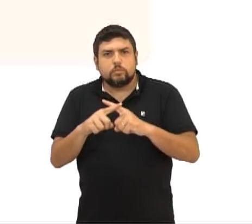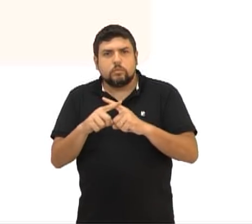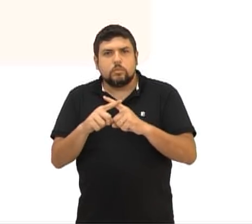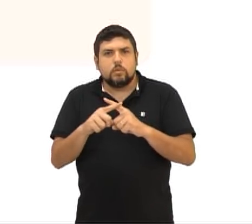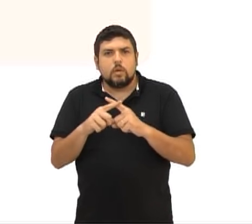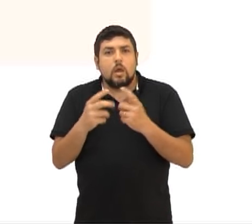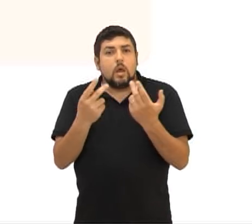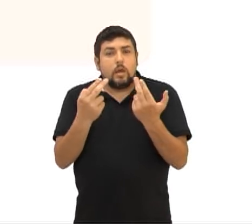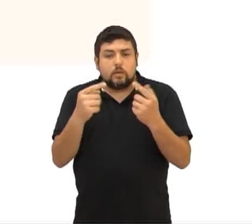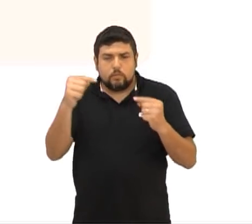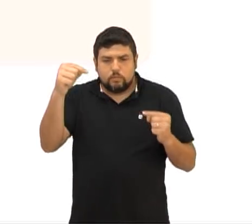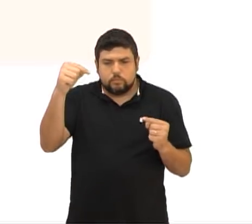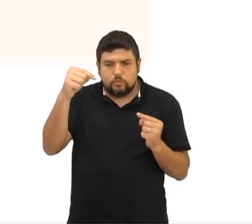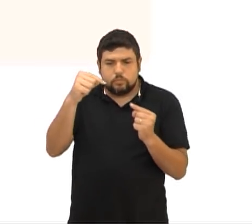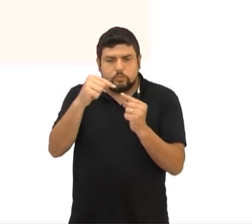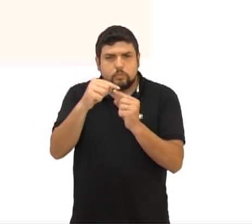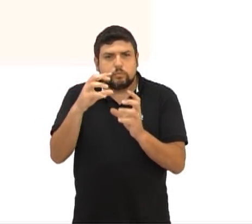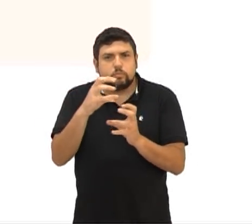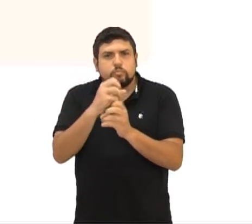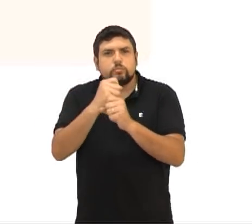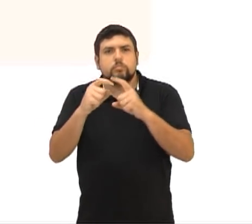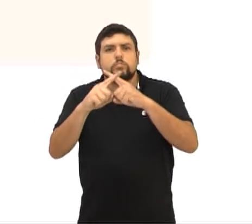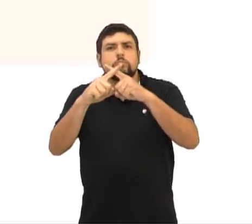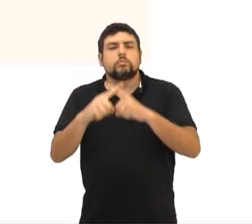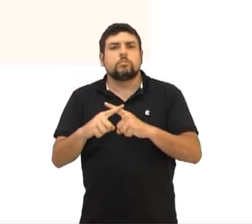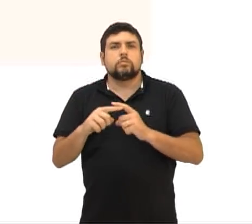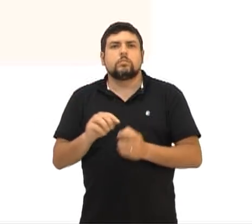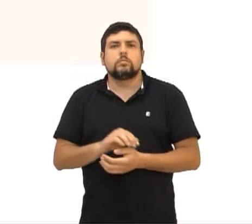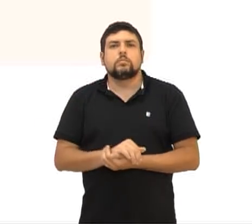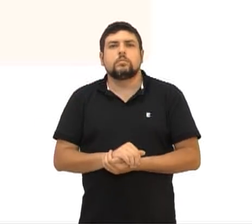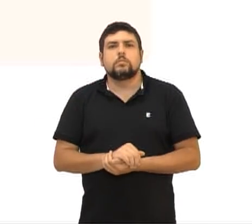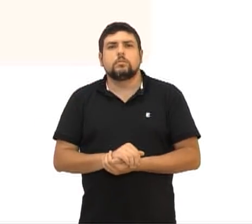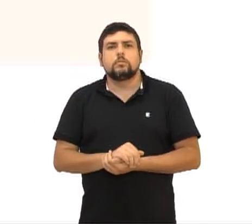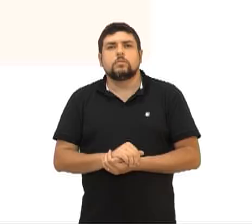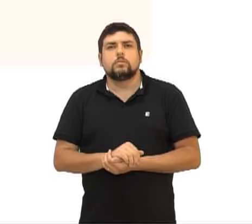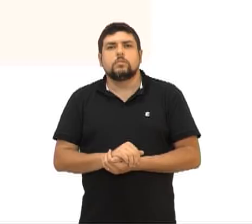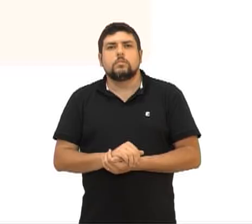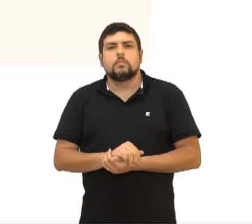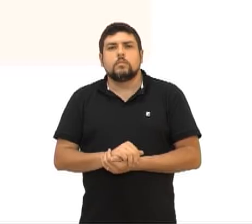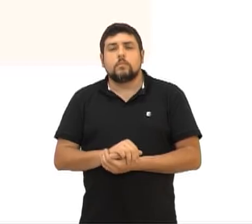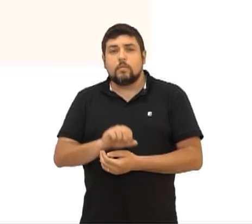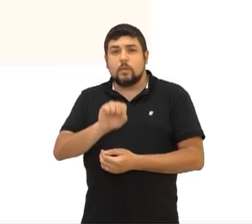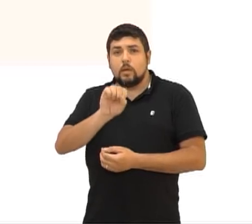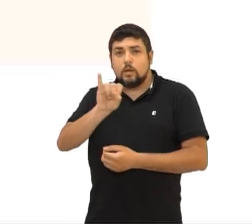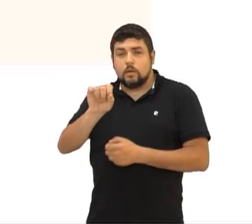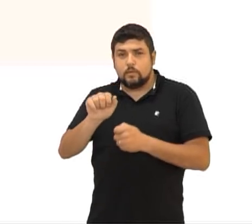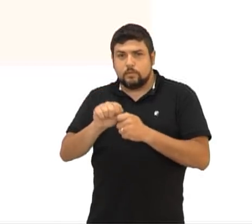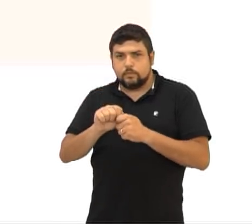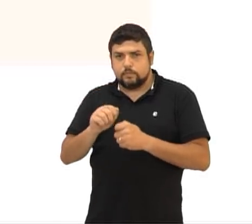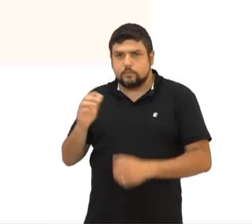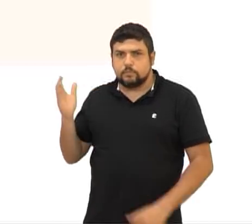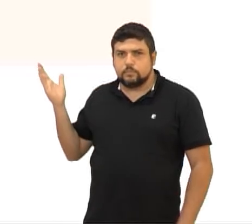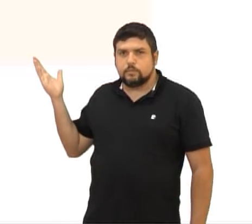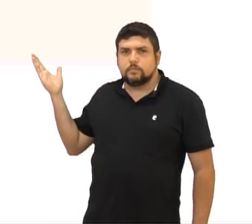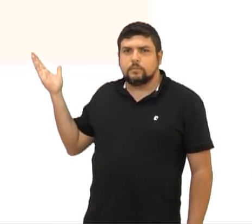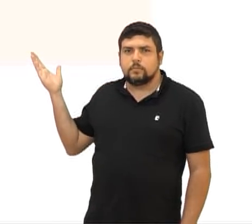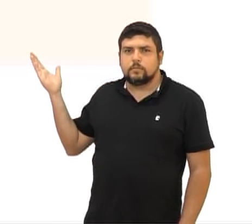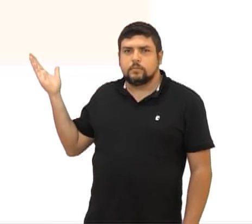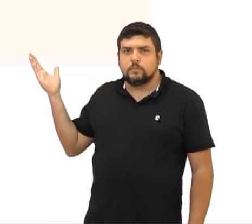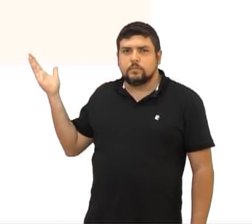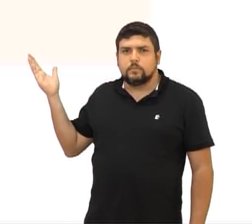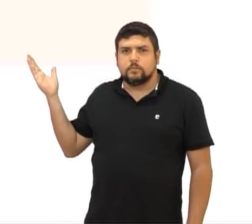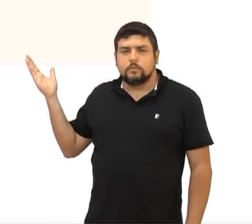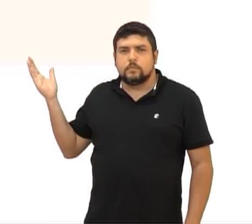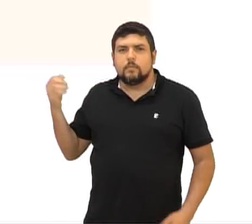meios. Veja, se você fizer essas multiplicação nas diagonais, ele